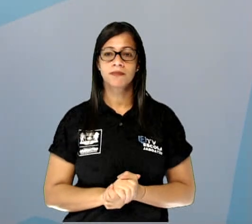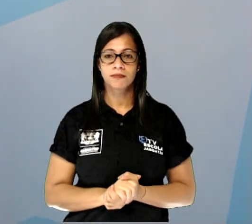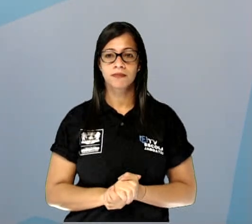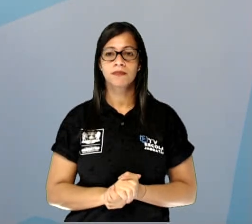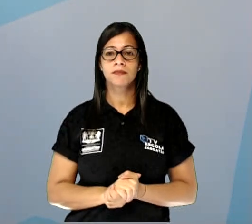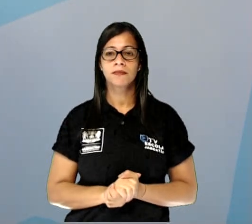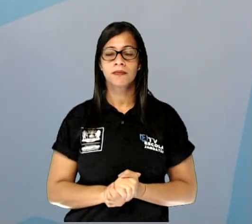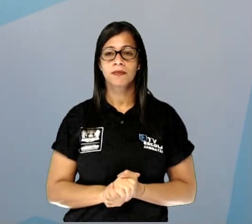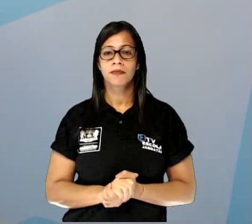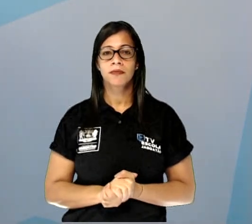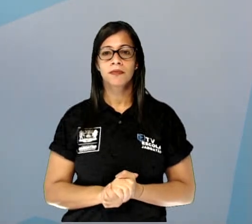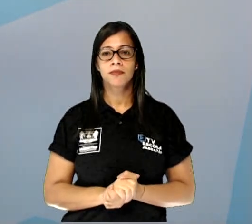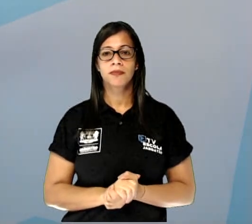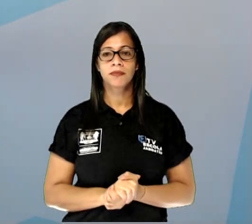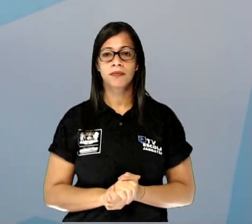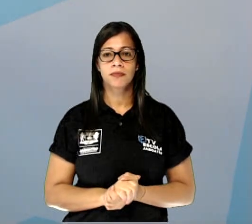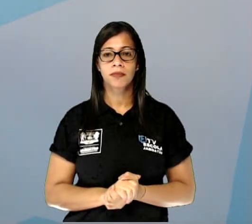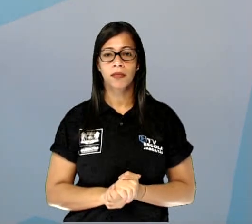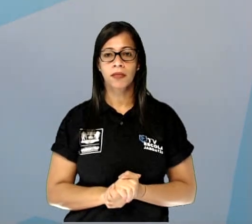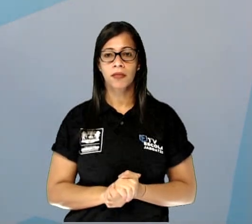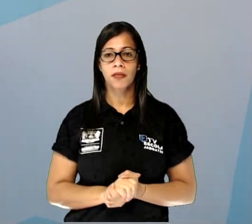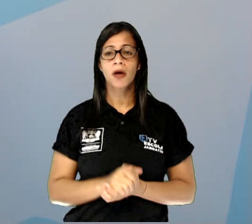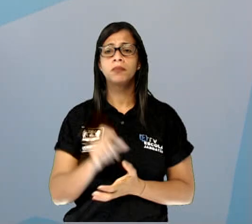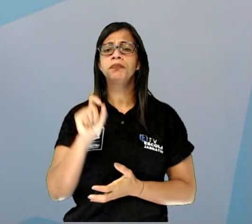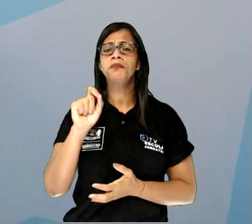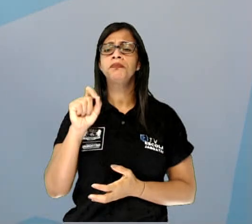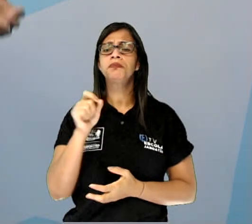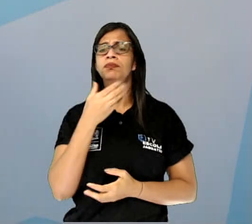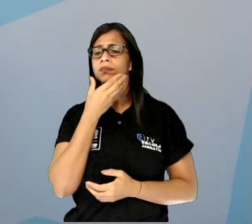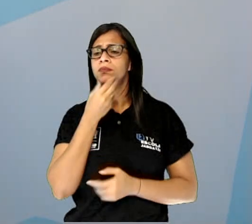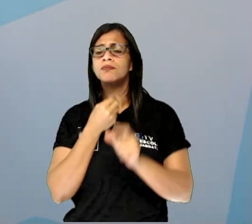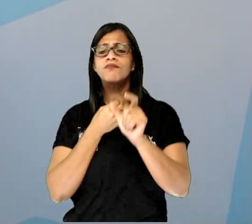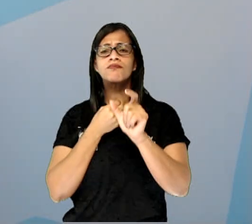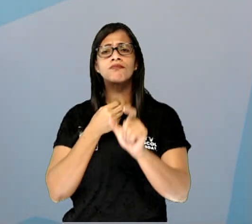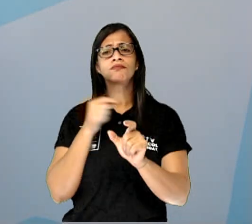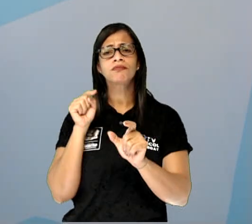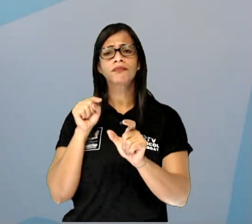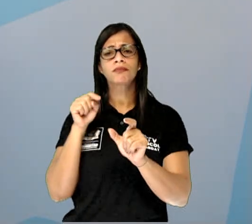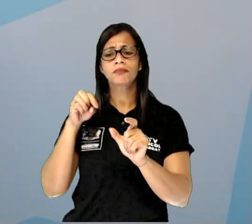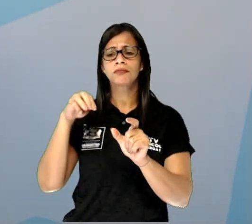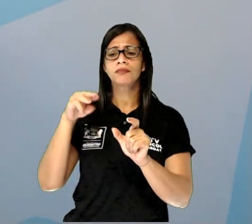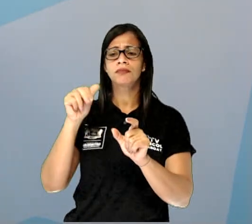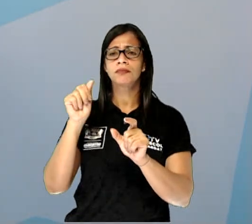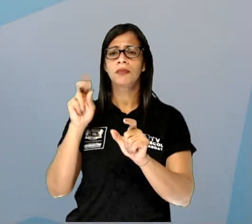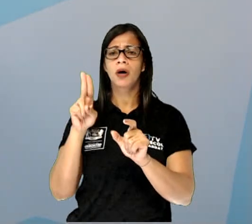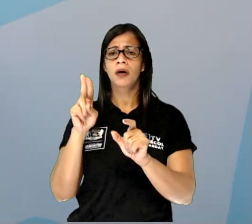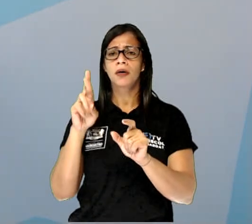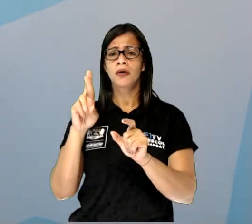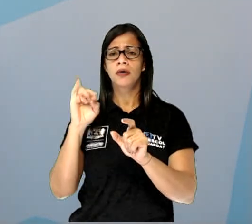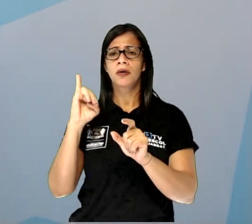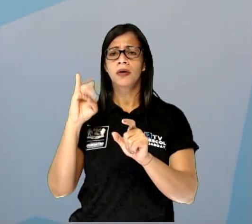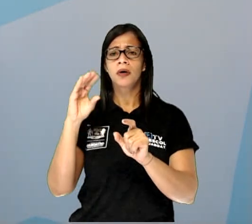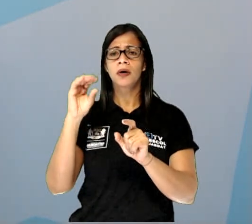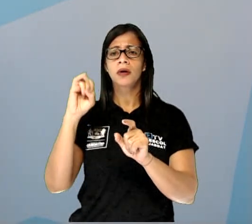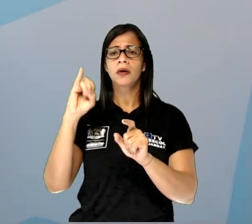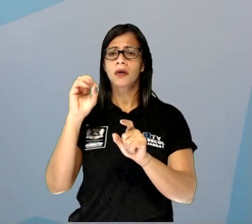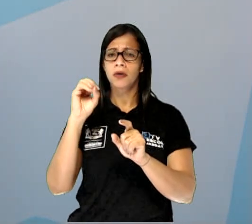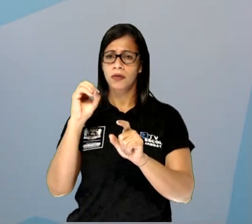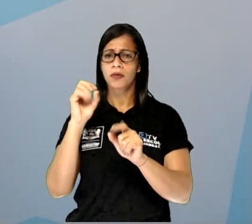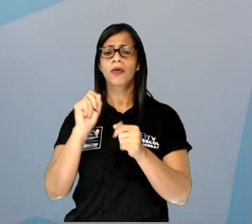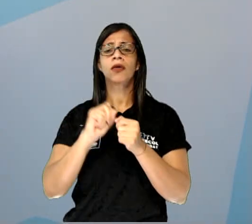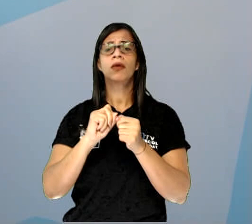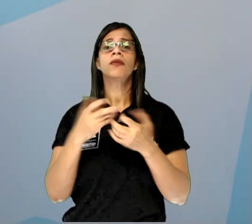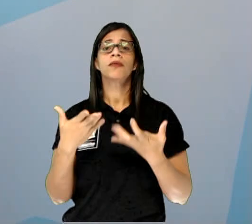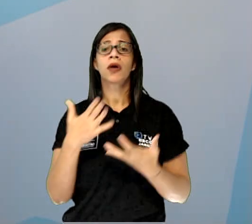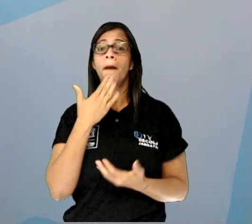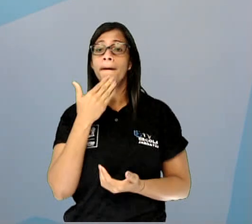representante. E o que ele fez para poder melhorar essa relação aqui com o nosso público aqui no